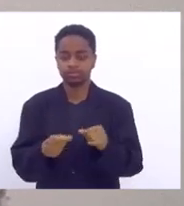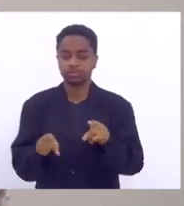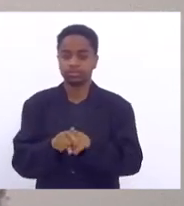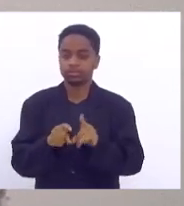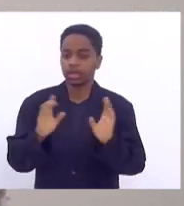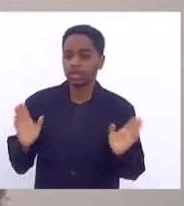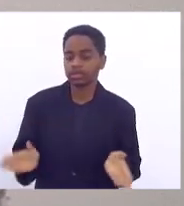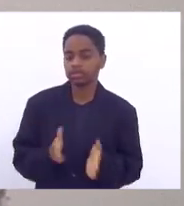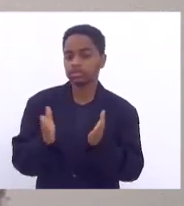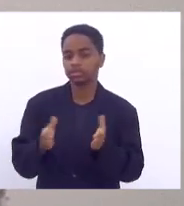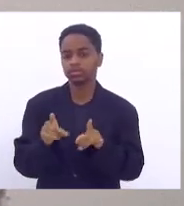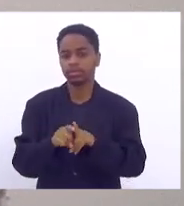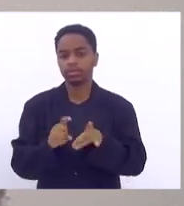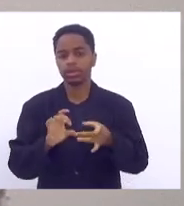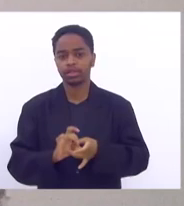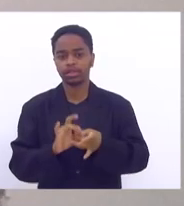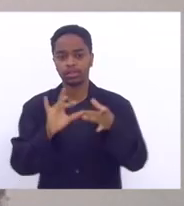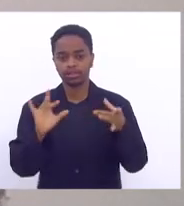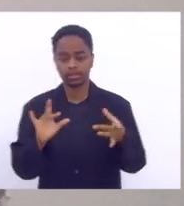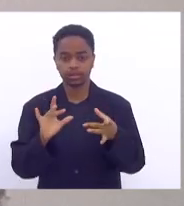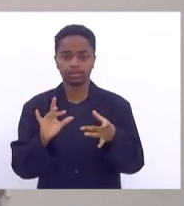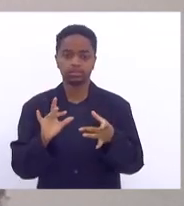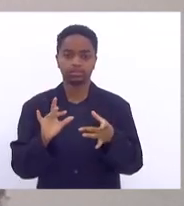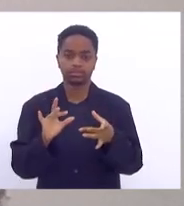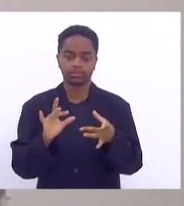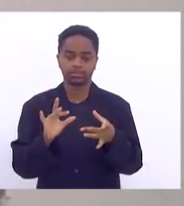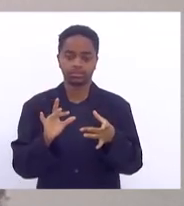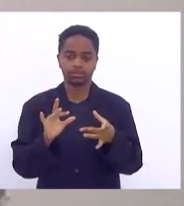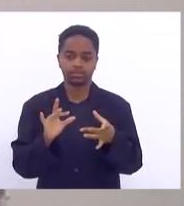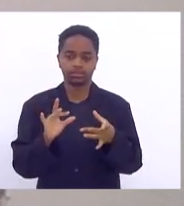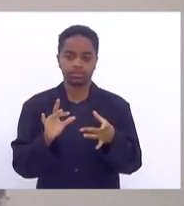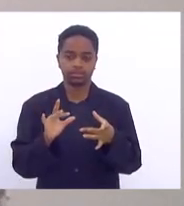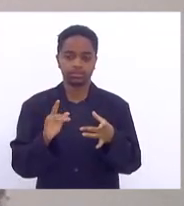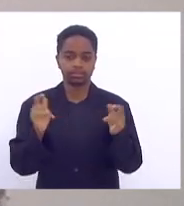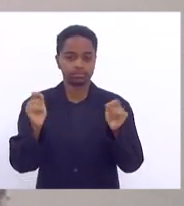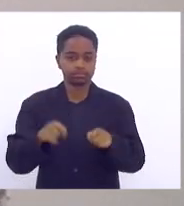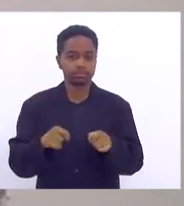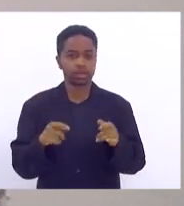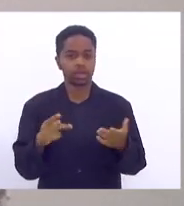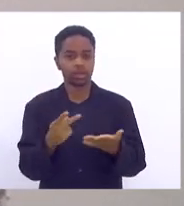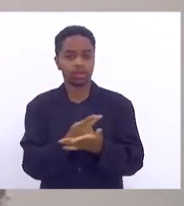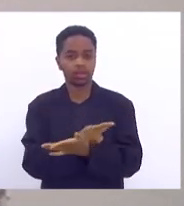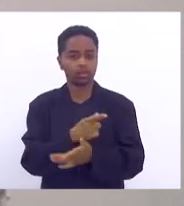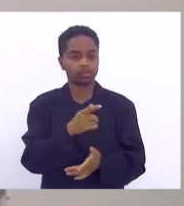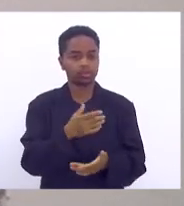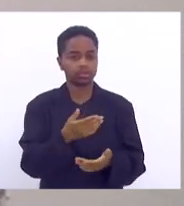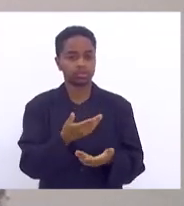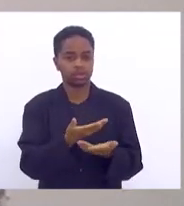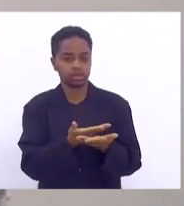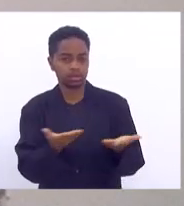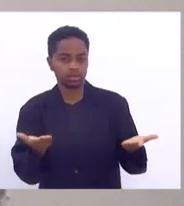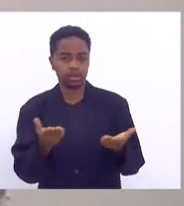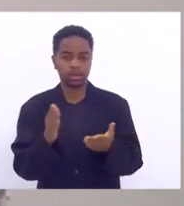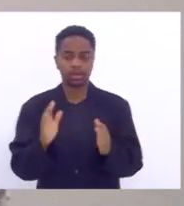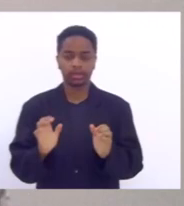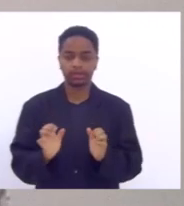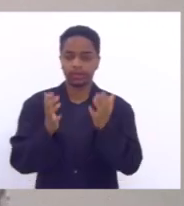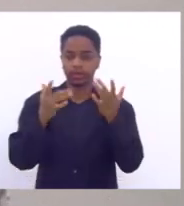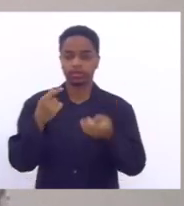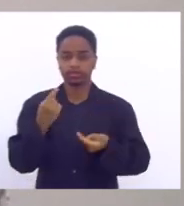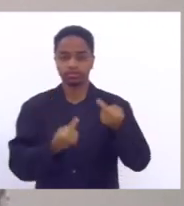incentivo liberdade para esse tipo de de de de acontecimento essa esse tipo de de debate